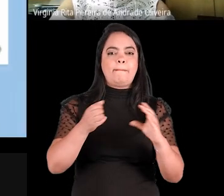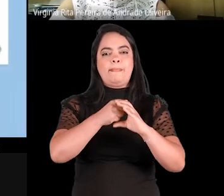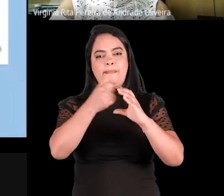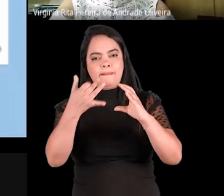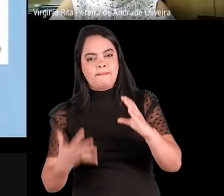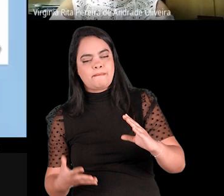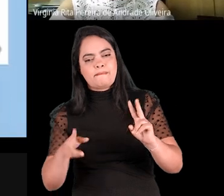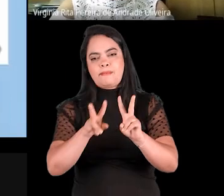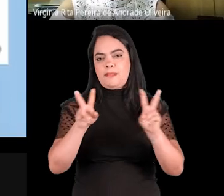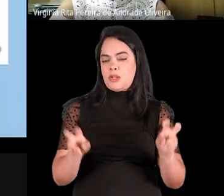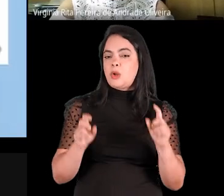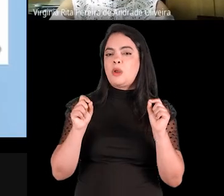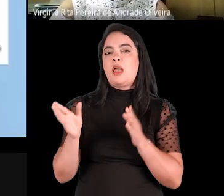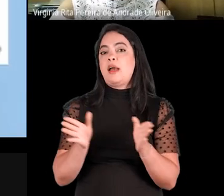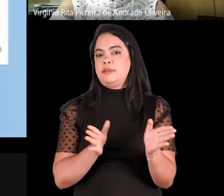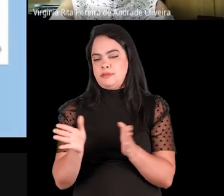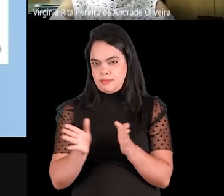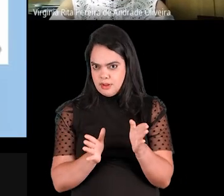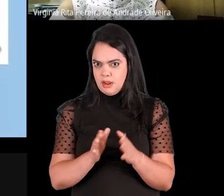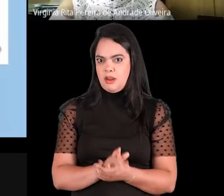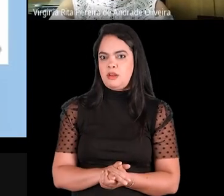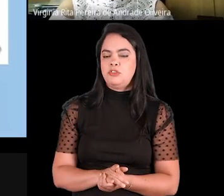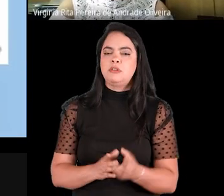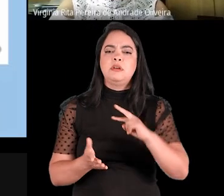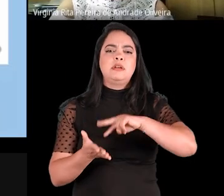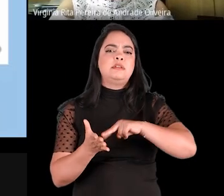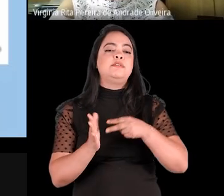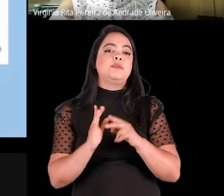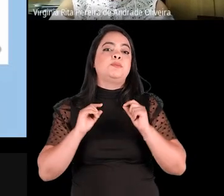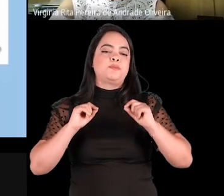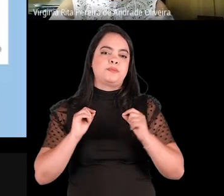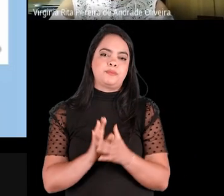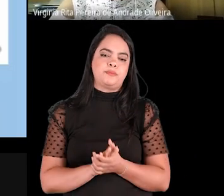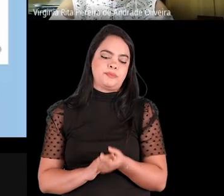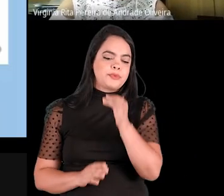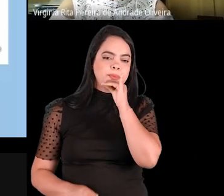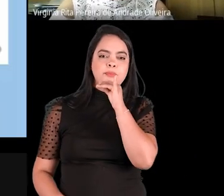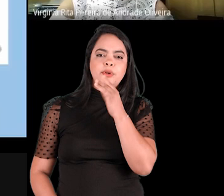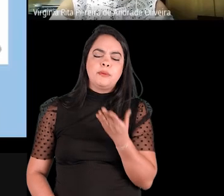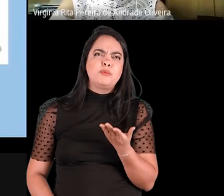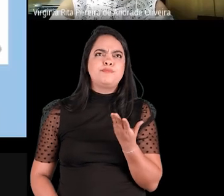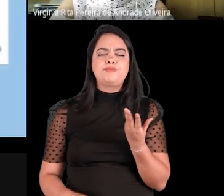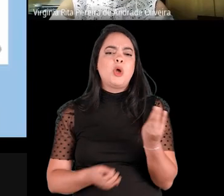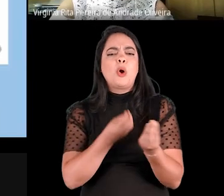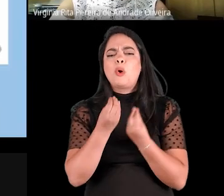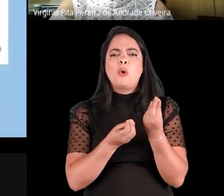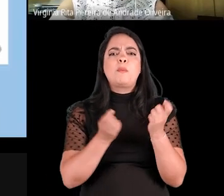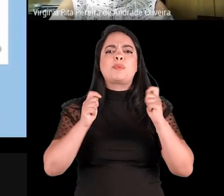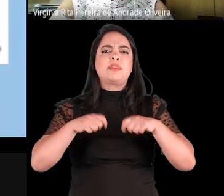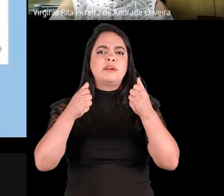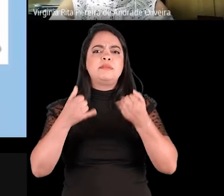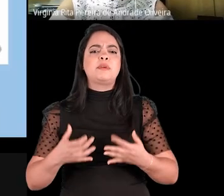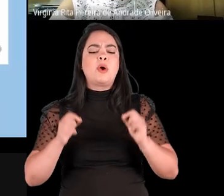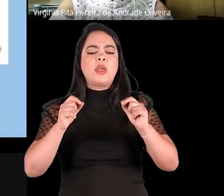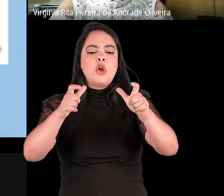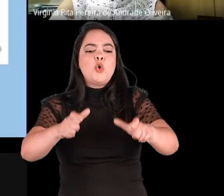com relação à acessibilidade. O que significa dizer que algo, né, que um ambiente é acessível? O que torna